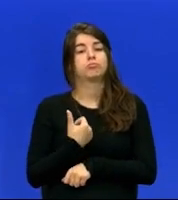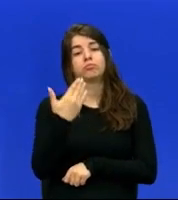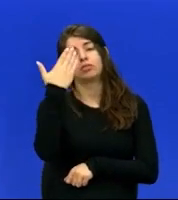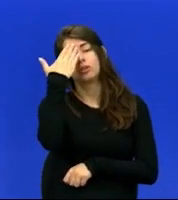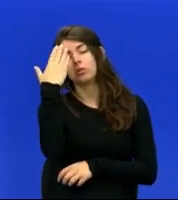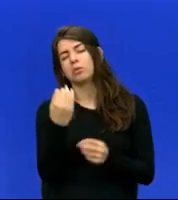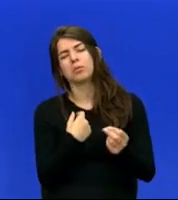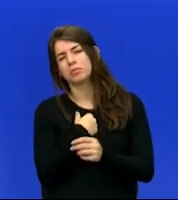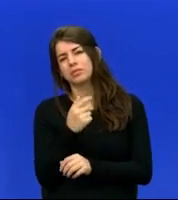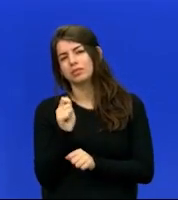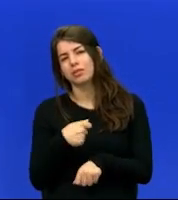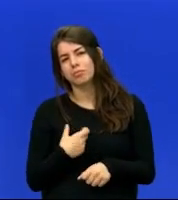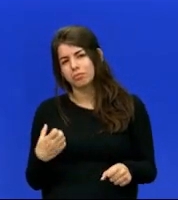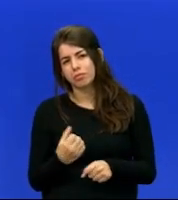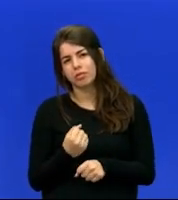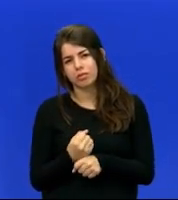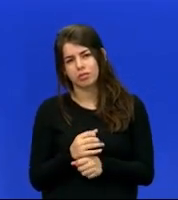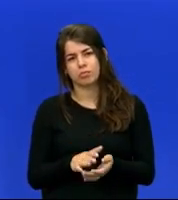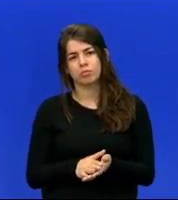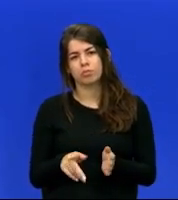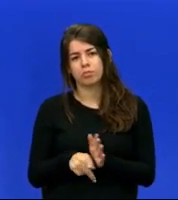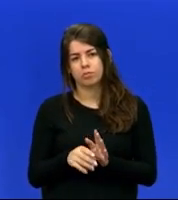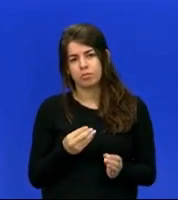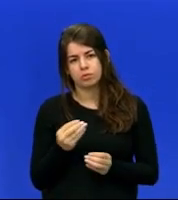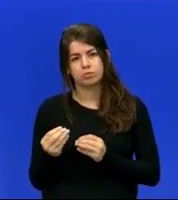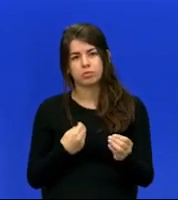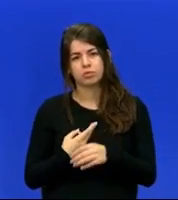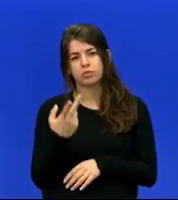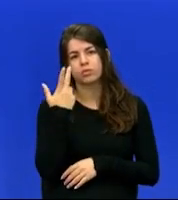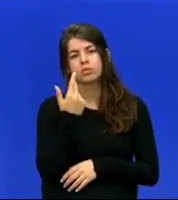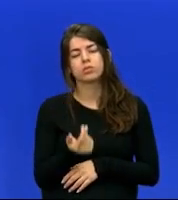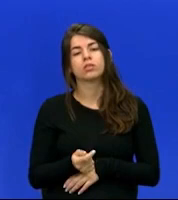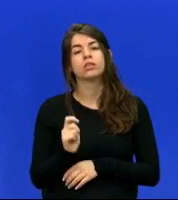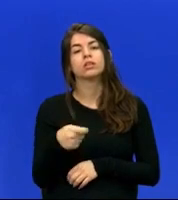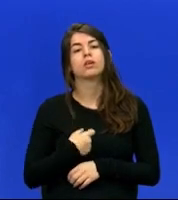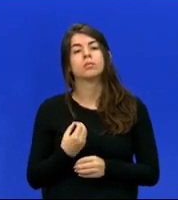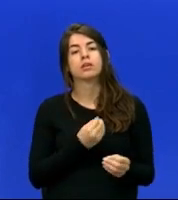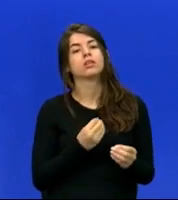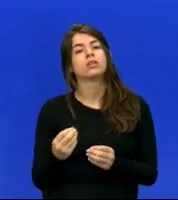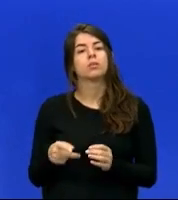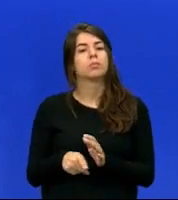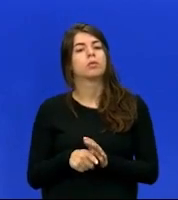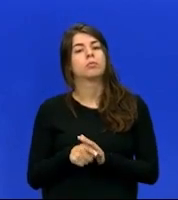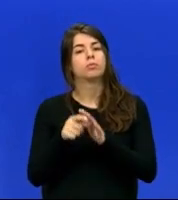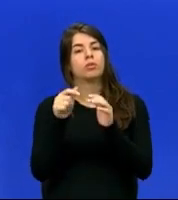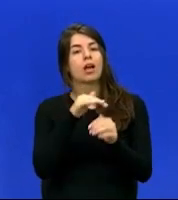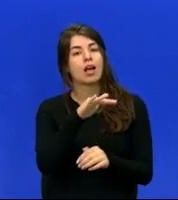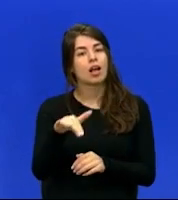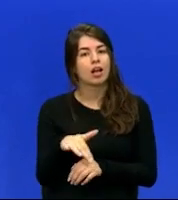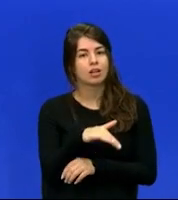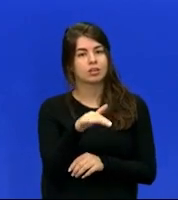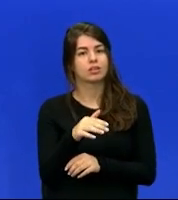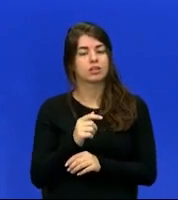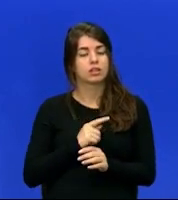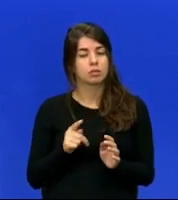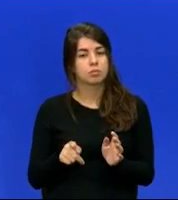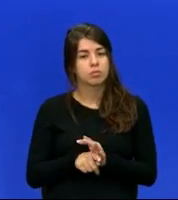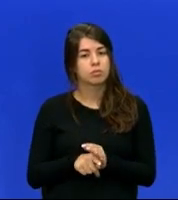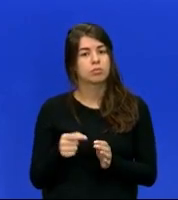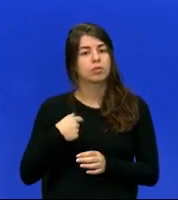eu vou trabalhar nesse caso? Então, a distribuição normal vai me fornecer a área que